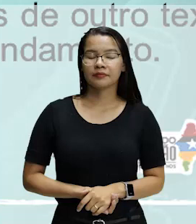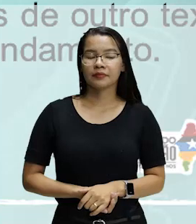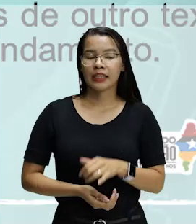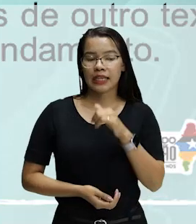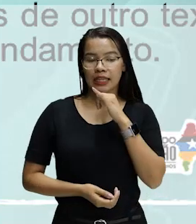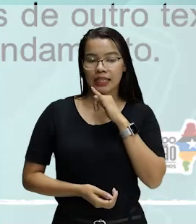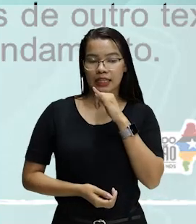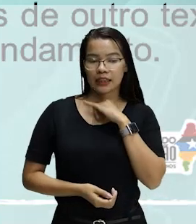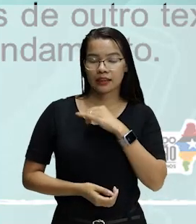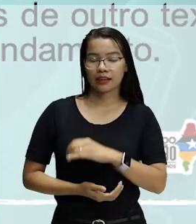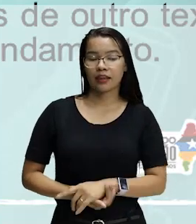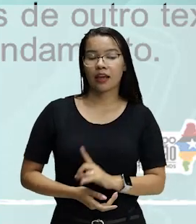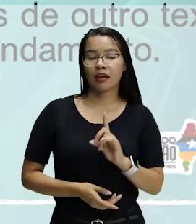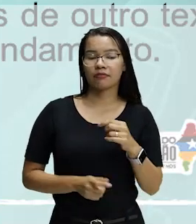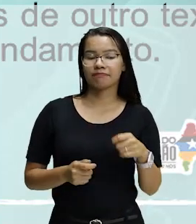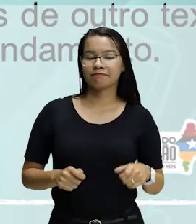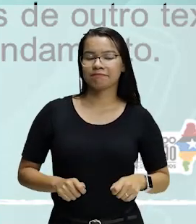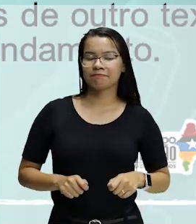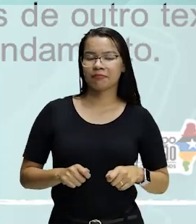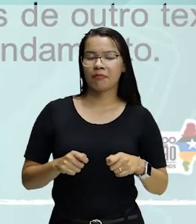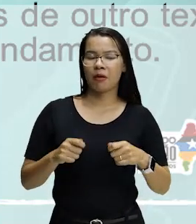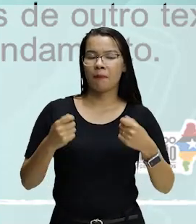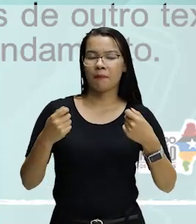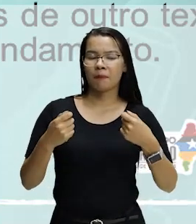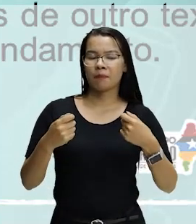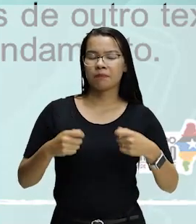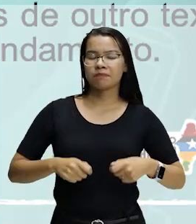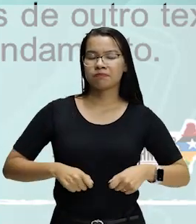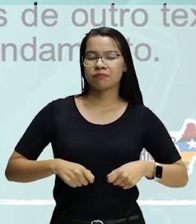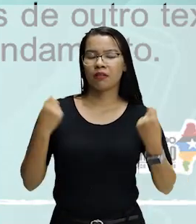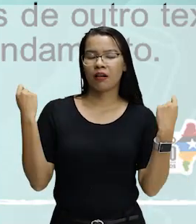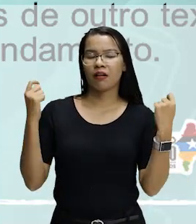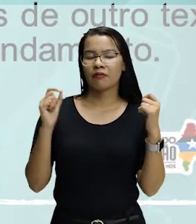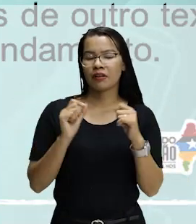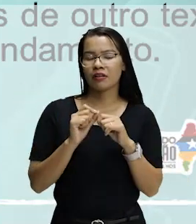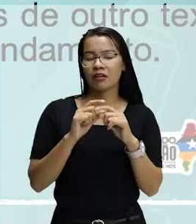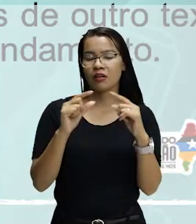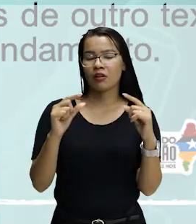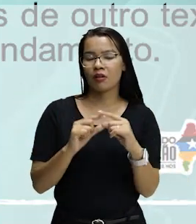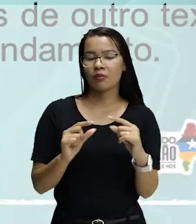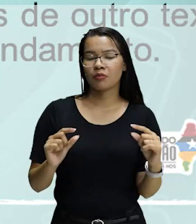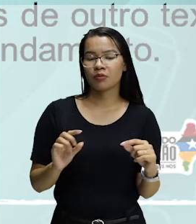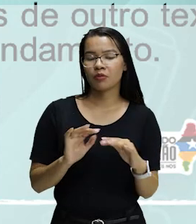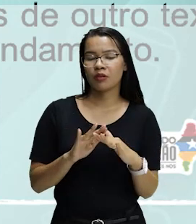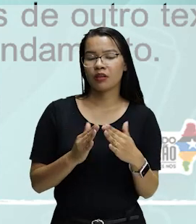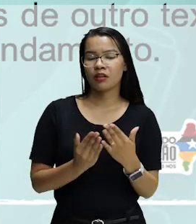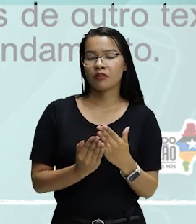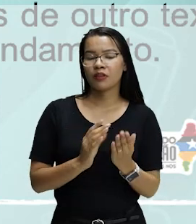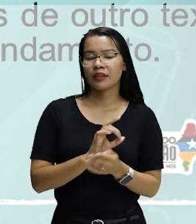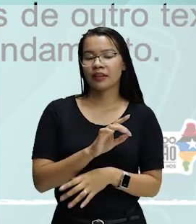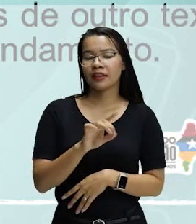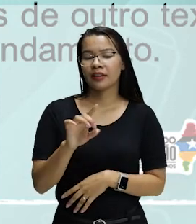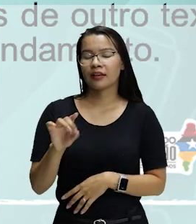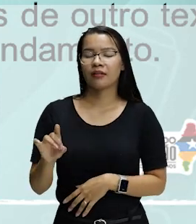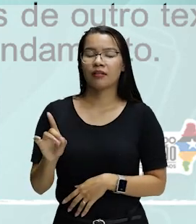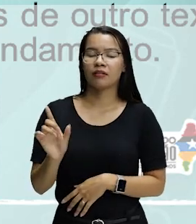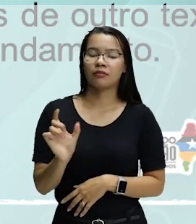Por exemplo, é impossível fazer um resumo de um livro resumindo um parágrafo. Aí não dá certo. Se o livro